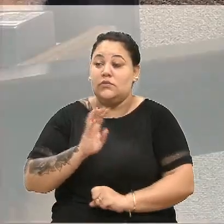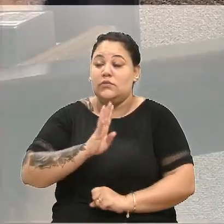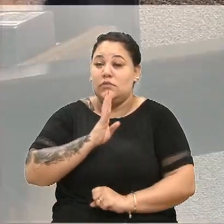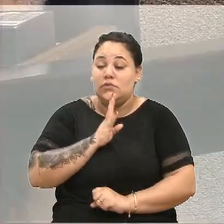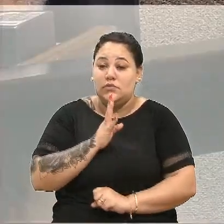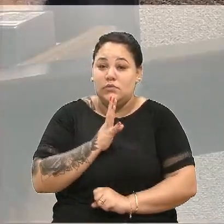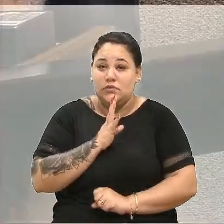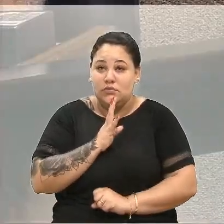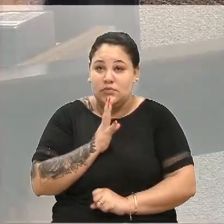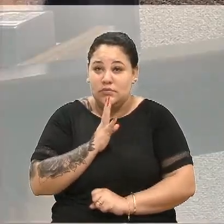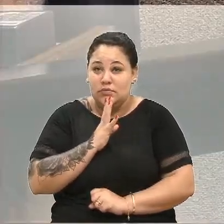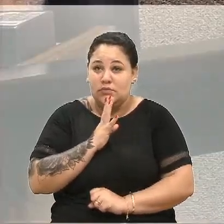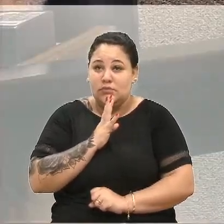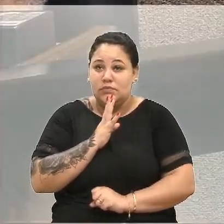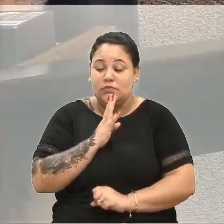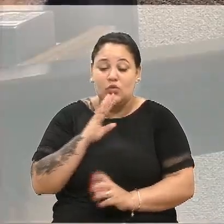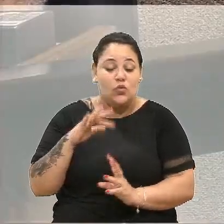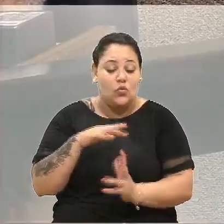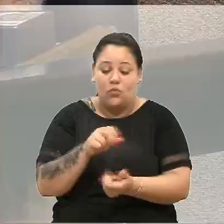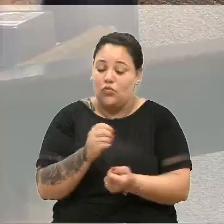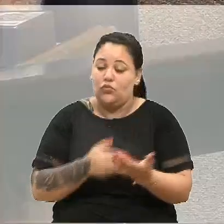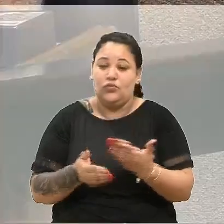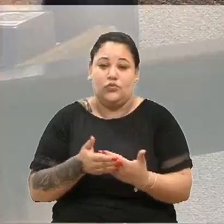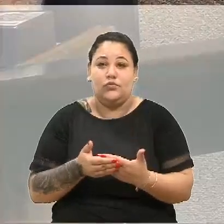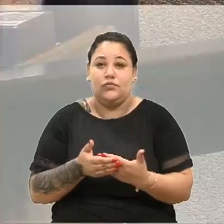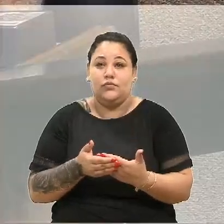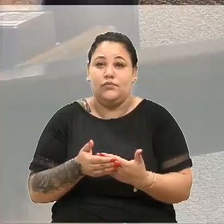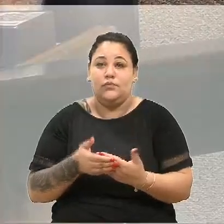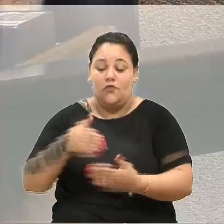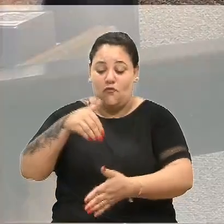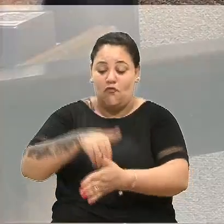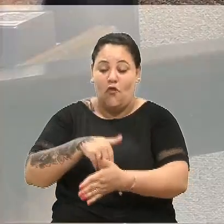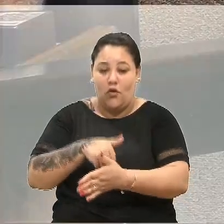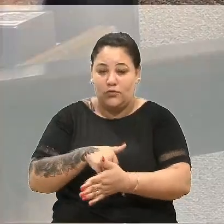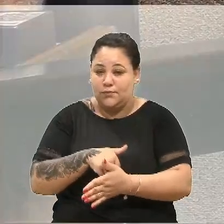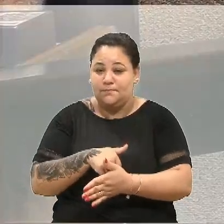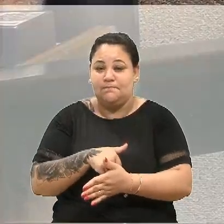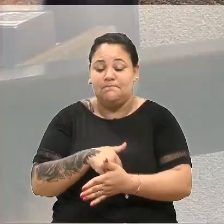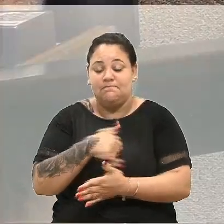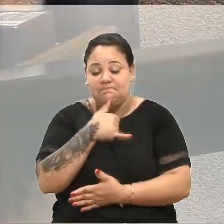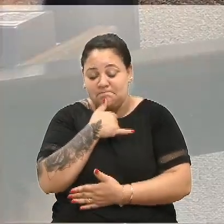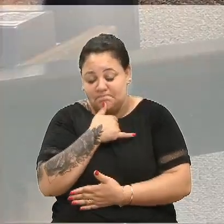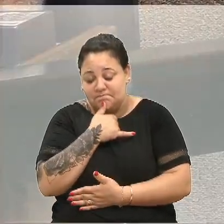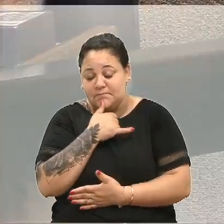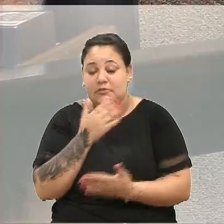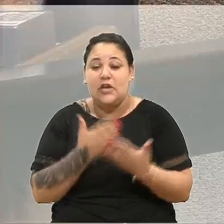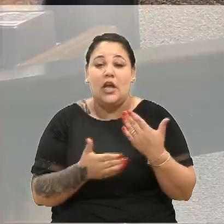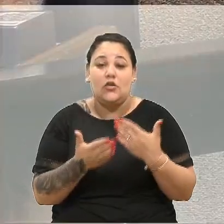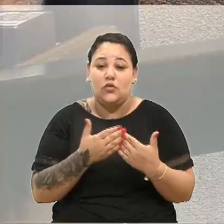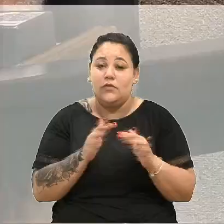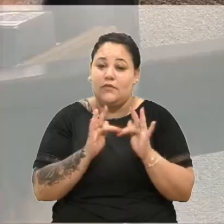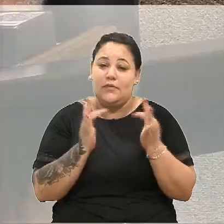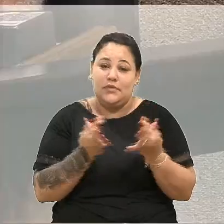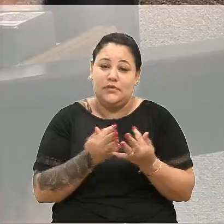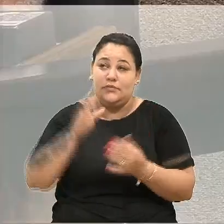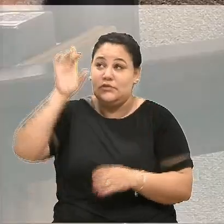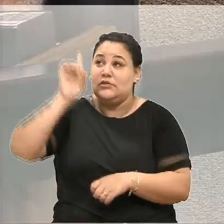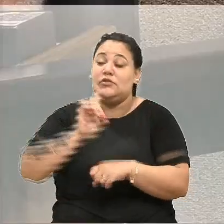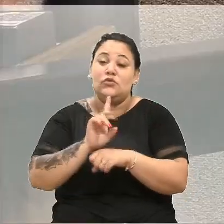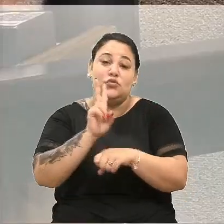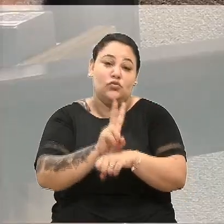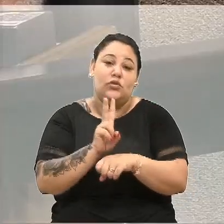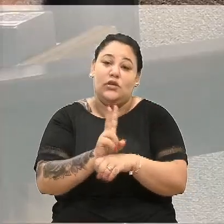internacionalmente. Então, o nosso voto de pesar a toda a família, que Deus possa confortar a todos, e tenho certeza